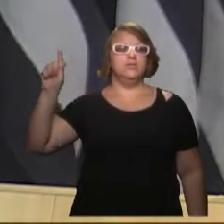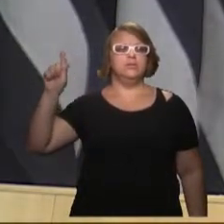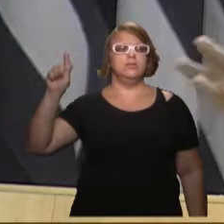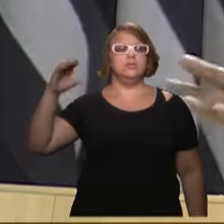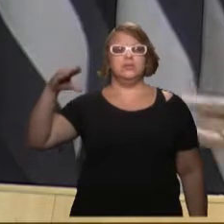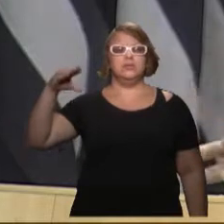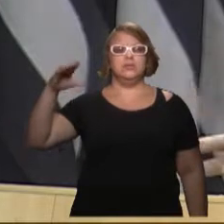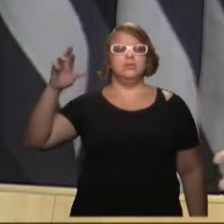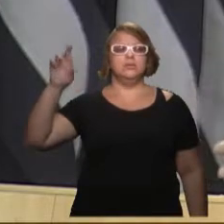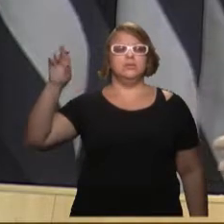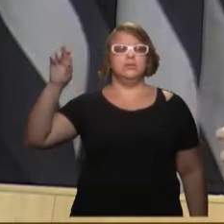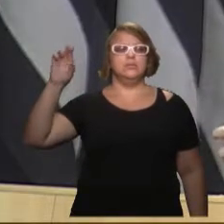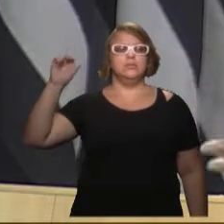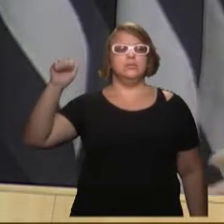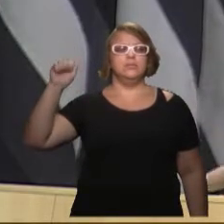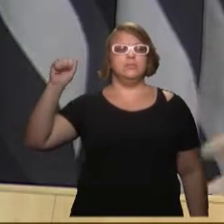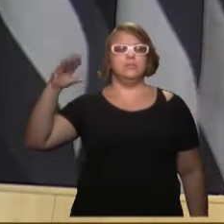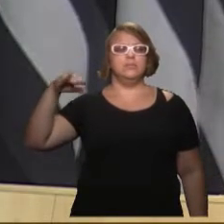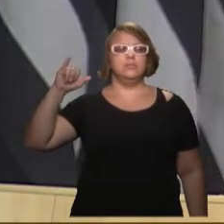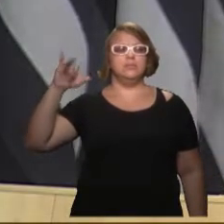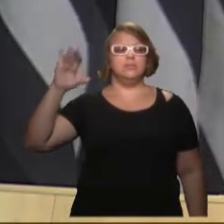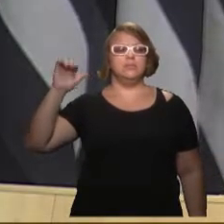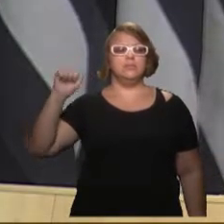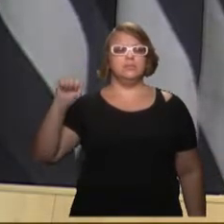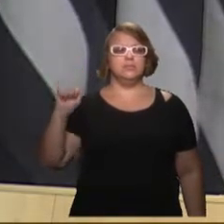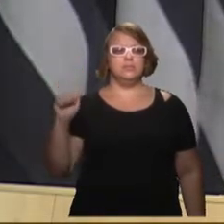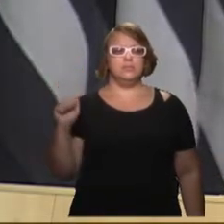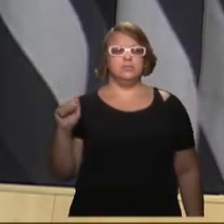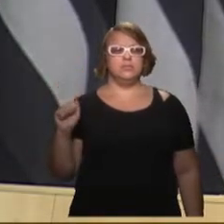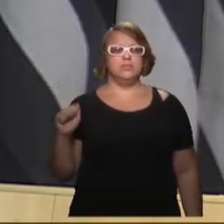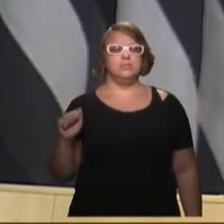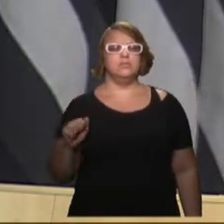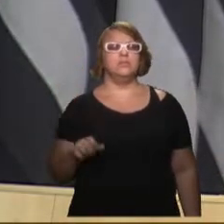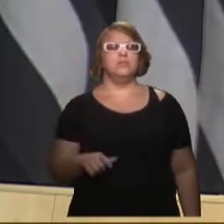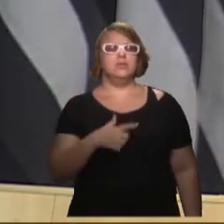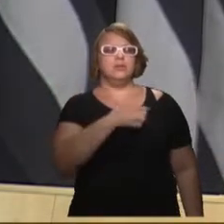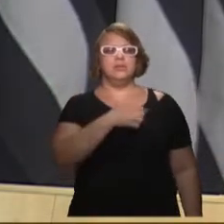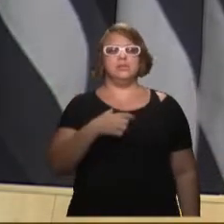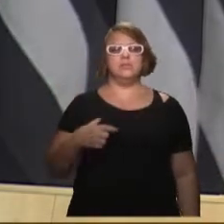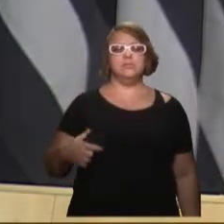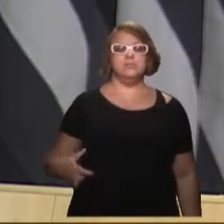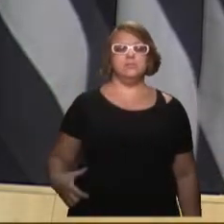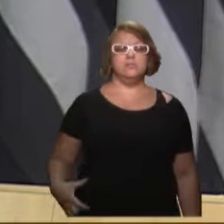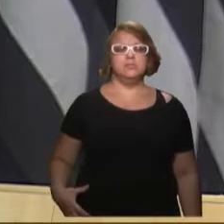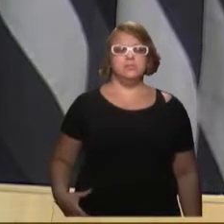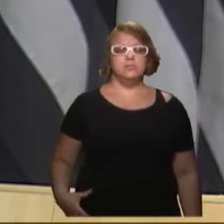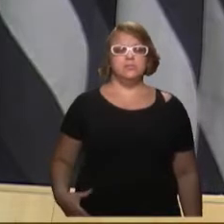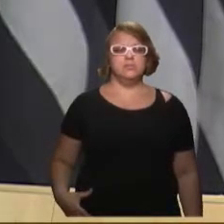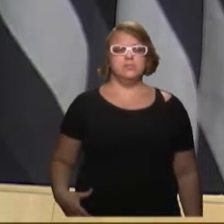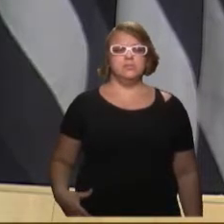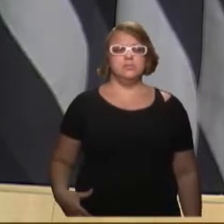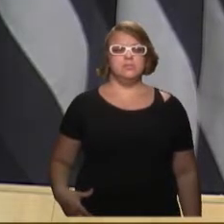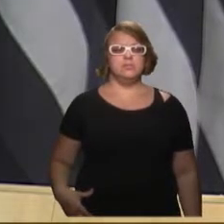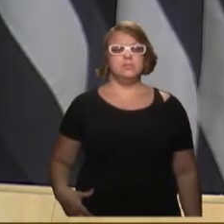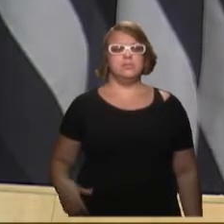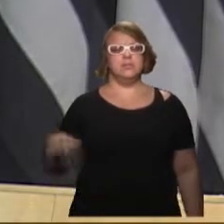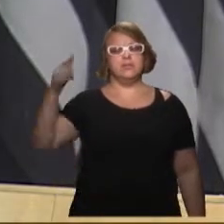um concurso público para ter acesso aos cargos públicos, eu penso o